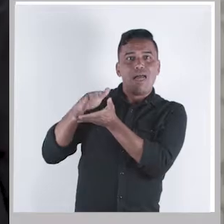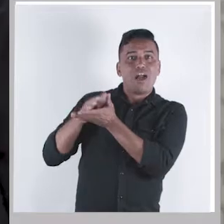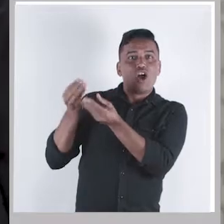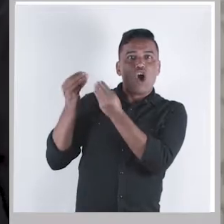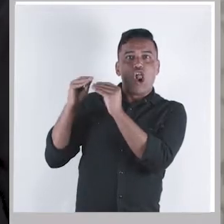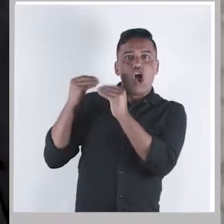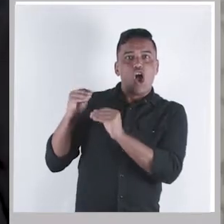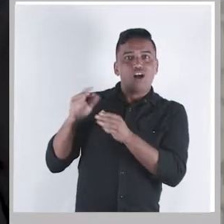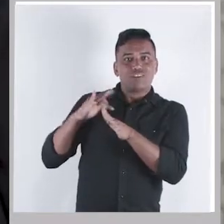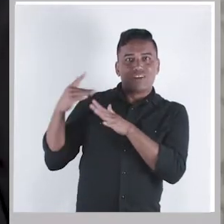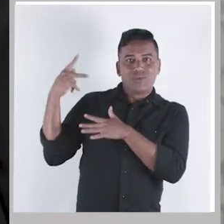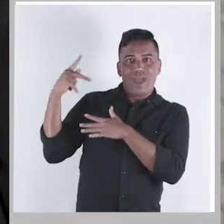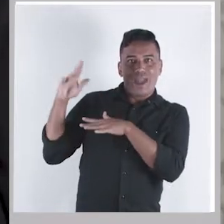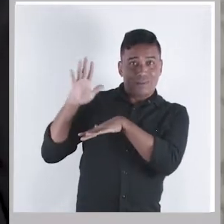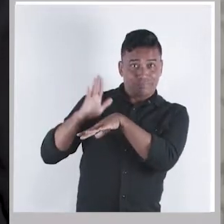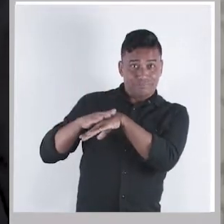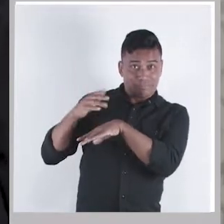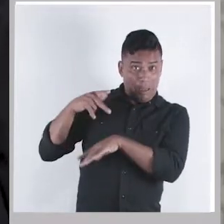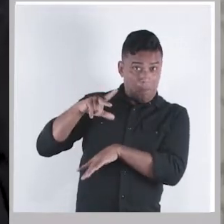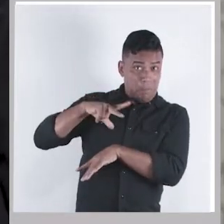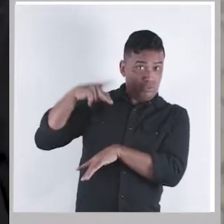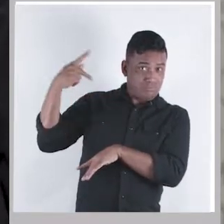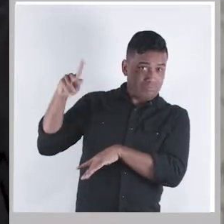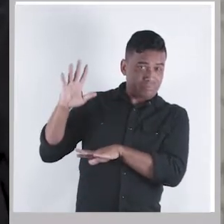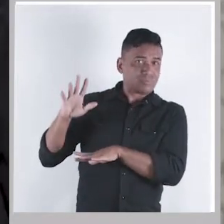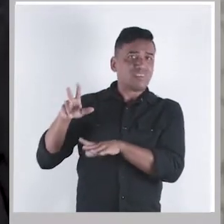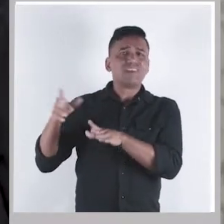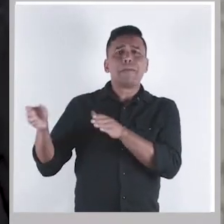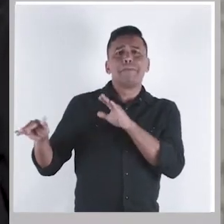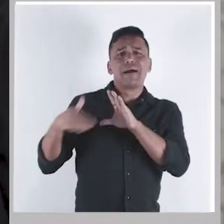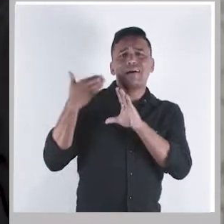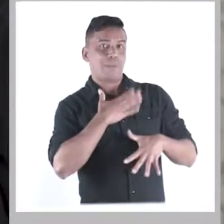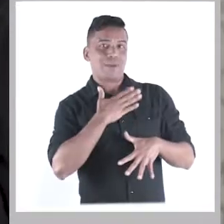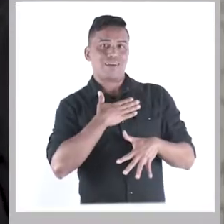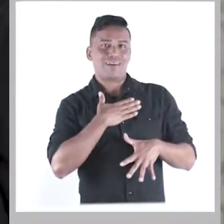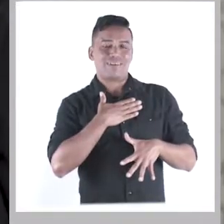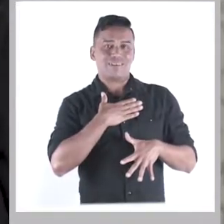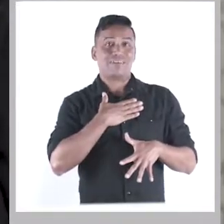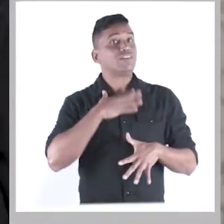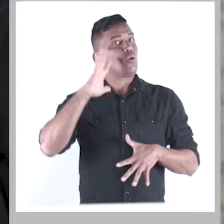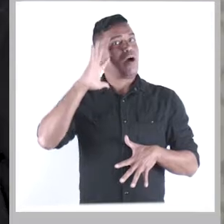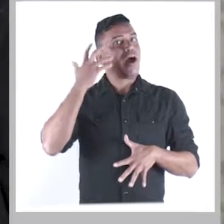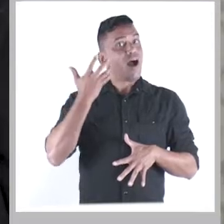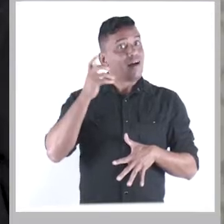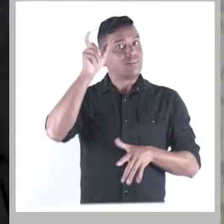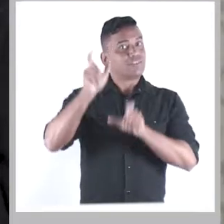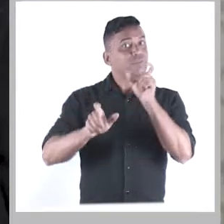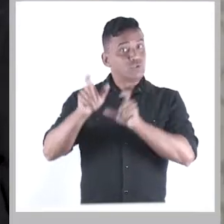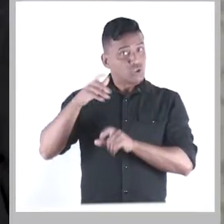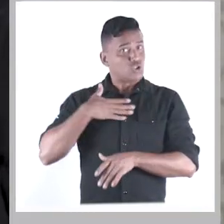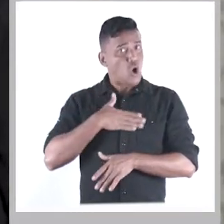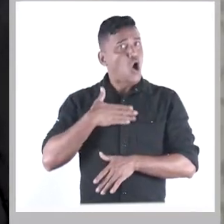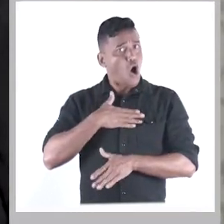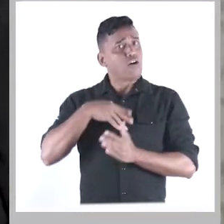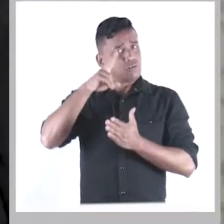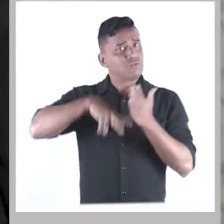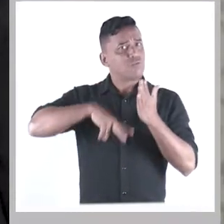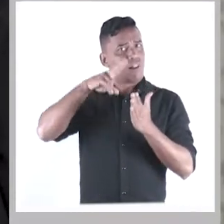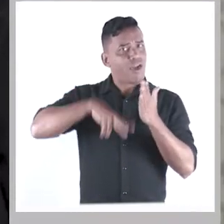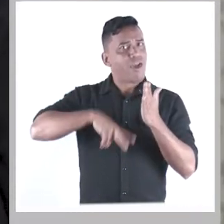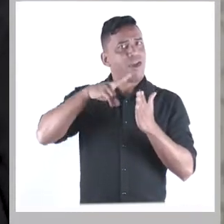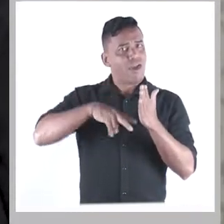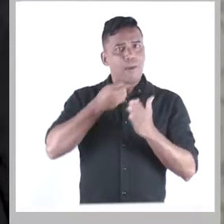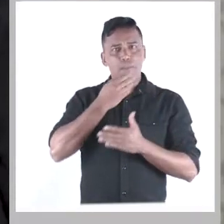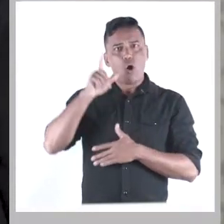eles, porque eu li trecho deles, né? Então, e publiquei nas minhas redes. Então, eu acho que as pessoas